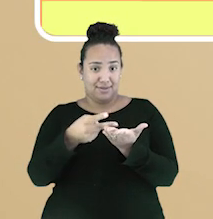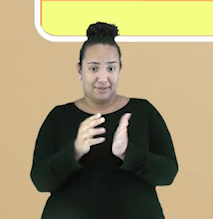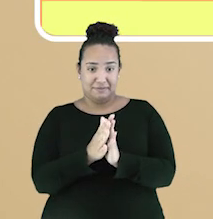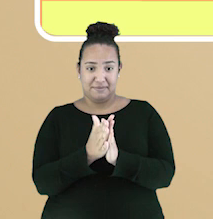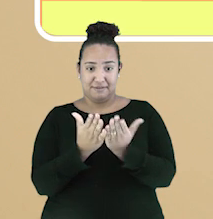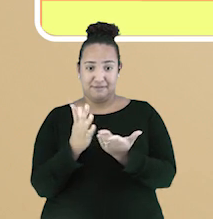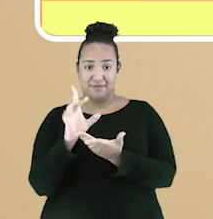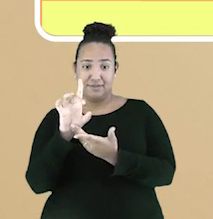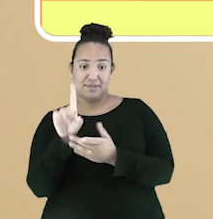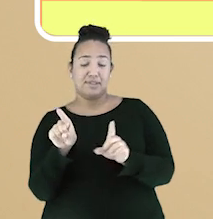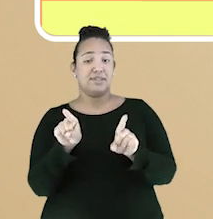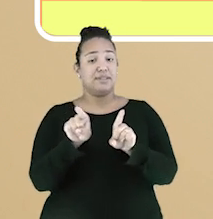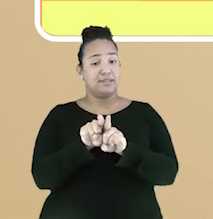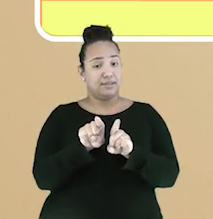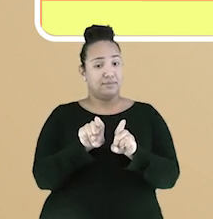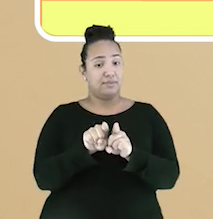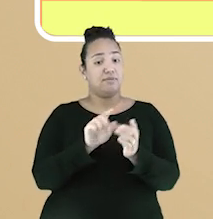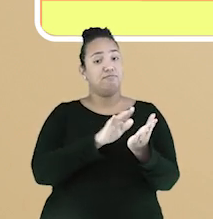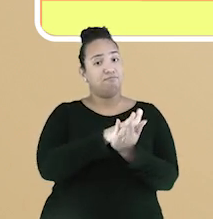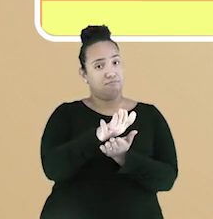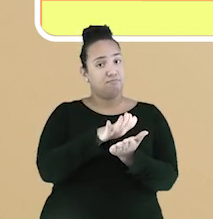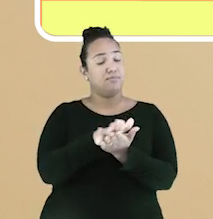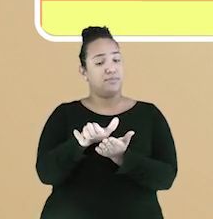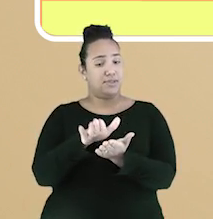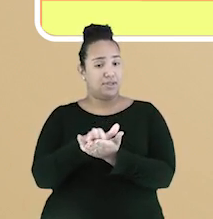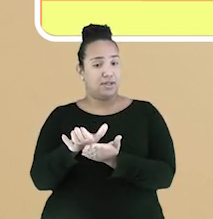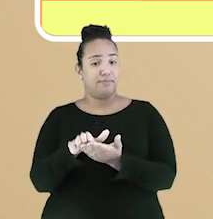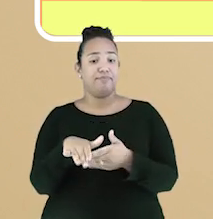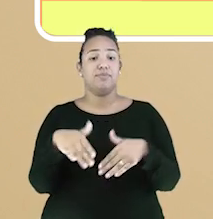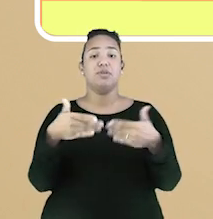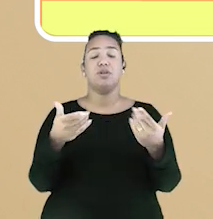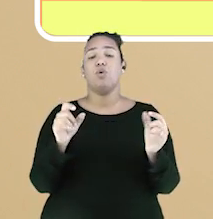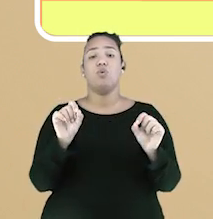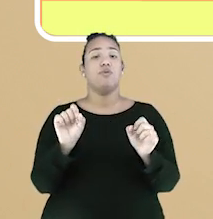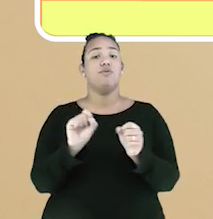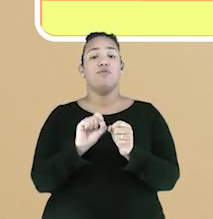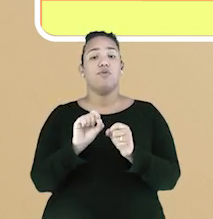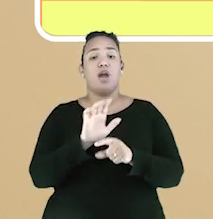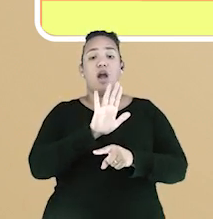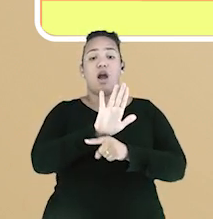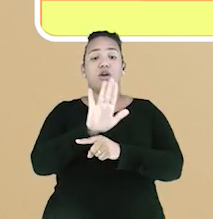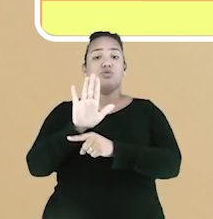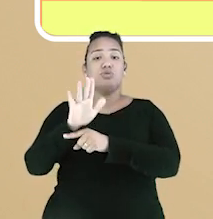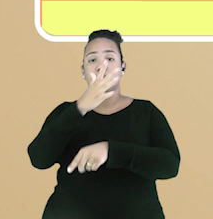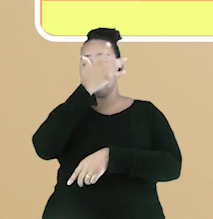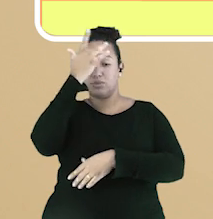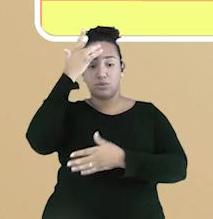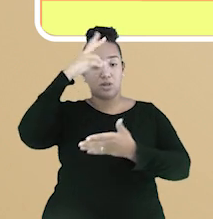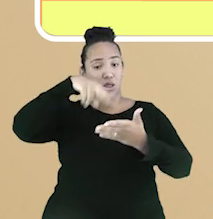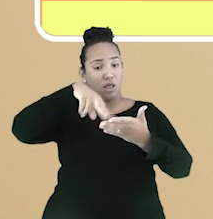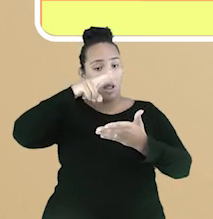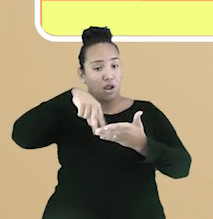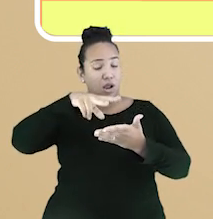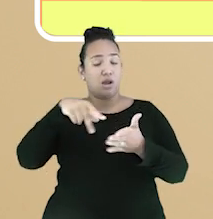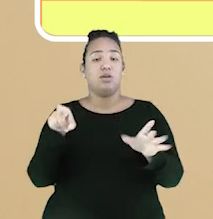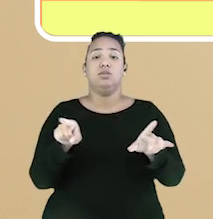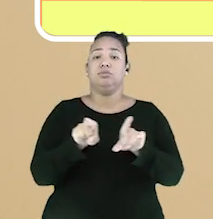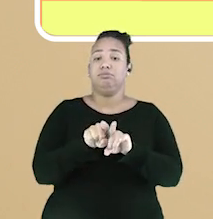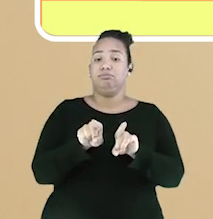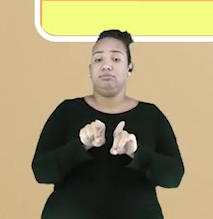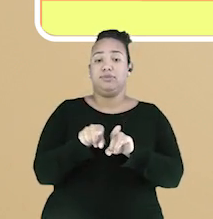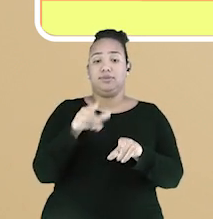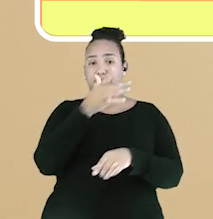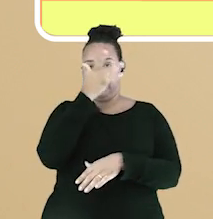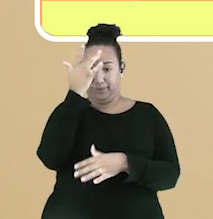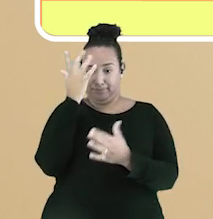alemão, também foi impressa nos modelos da imprensa de Gutenberg. Isso ajudou ainda mais na disseminação da leitura e na